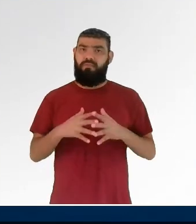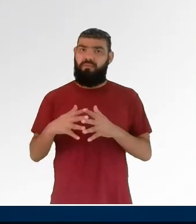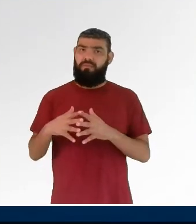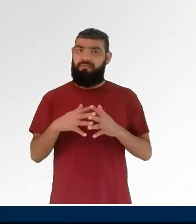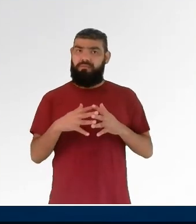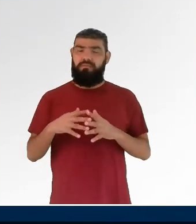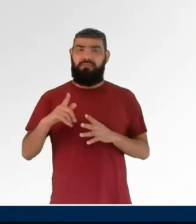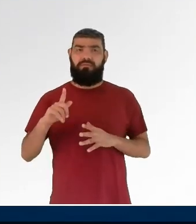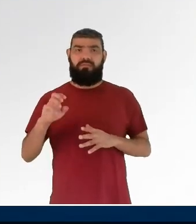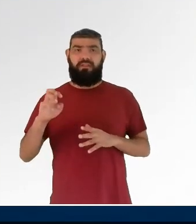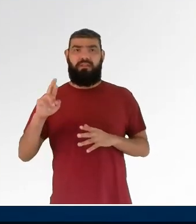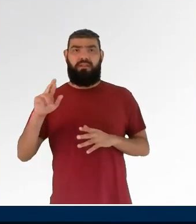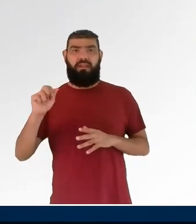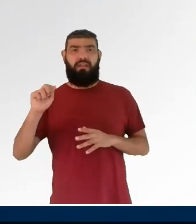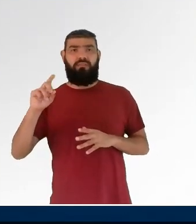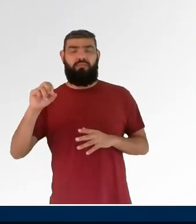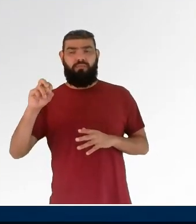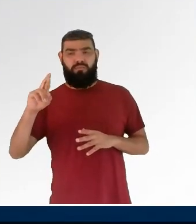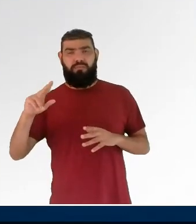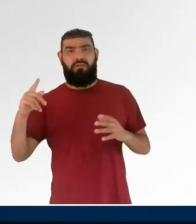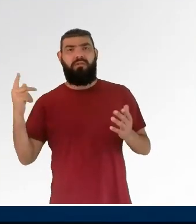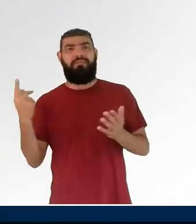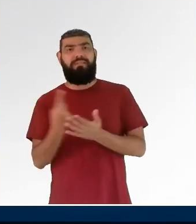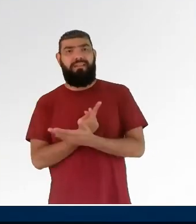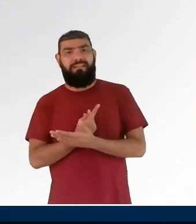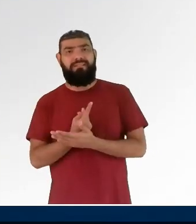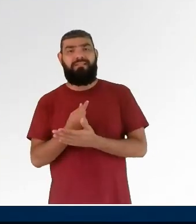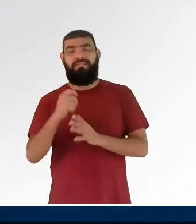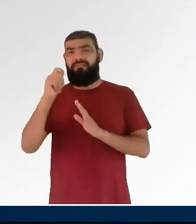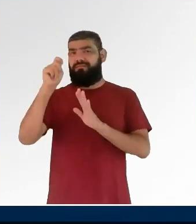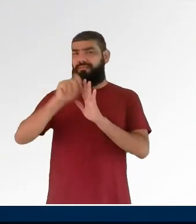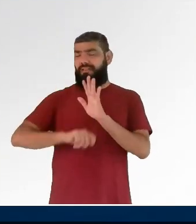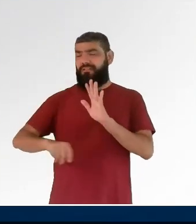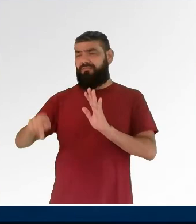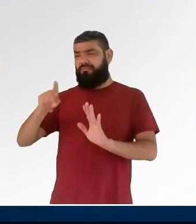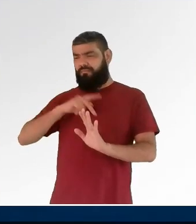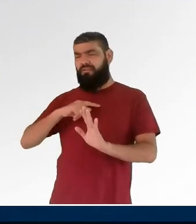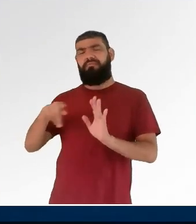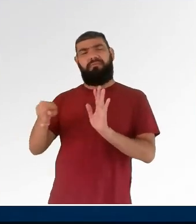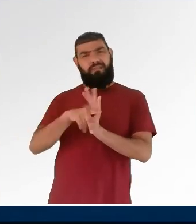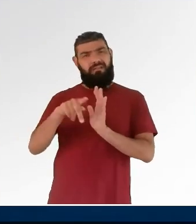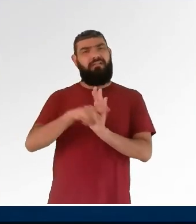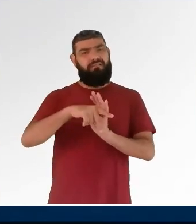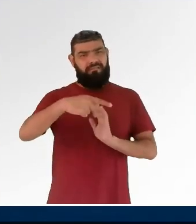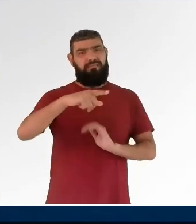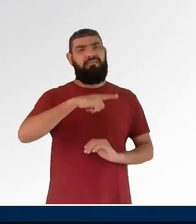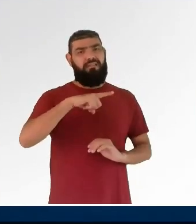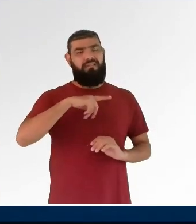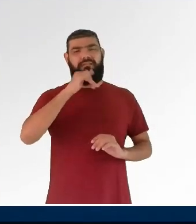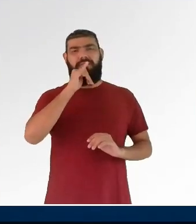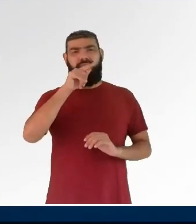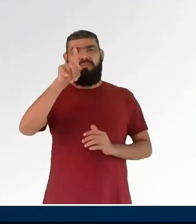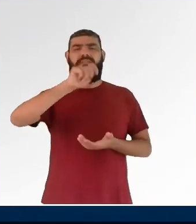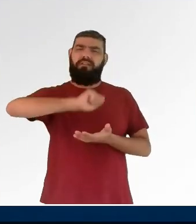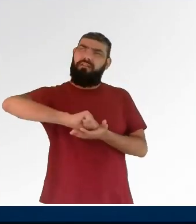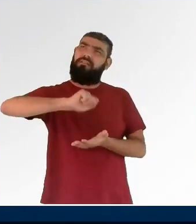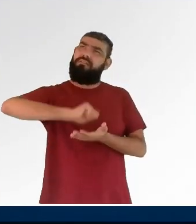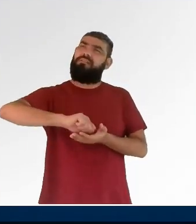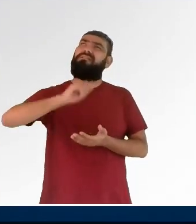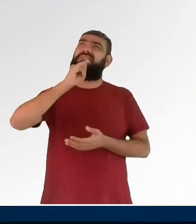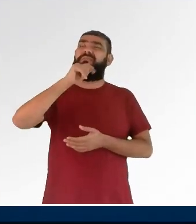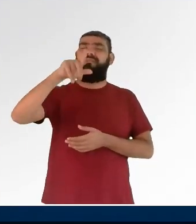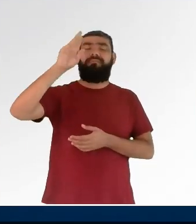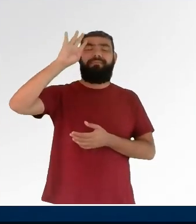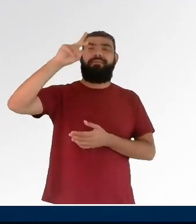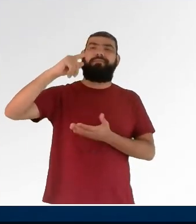enredo é aquilo que acontece. Um texto teu tem enredo. Pode observar, se você construir um texto, vamos imaginar aqui, você foi convidado a